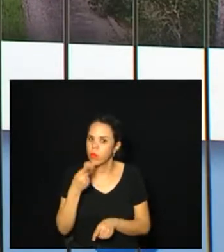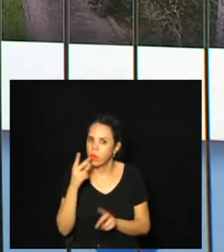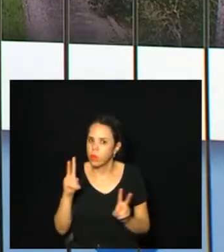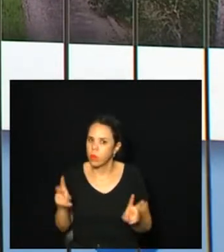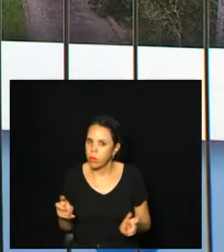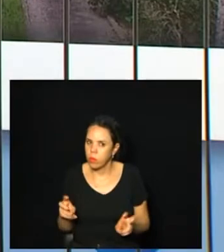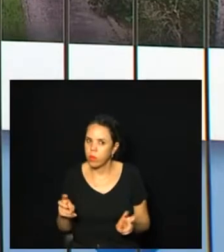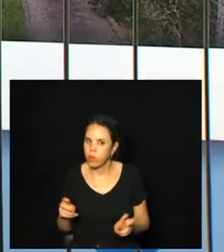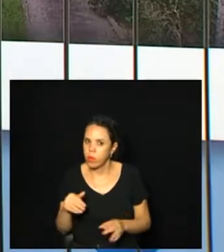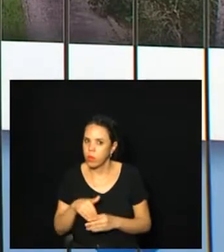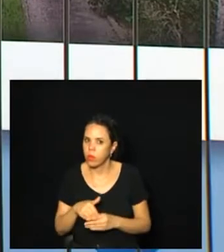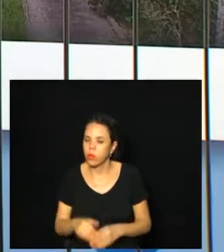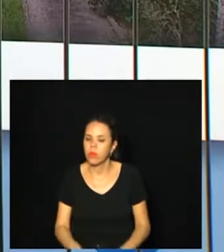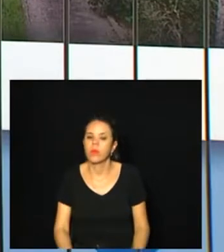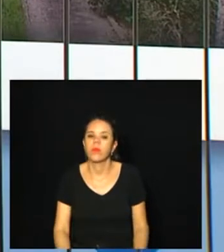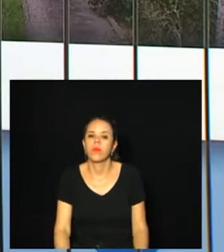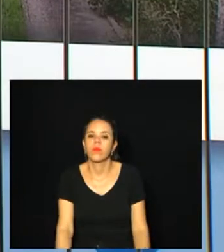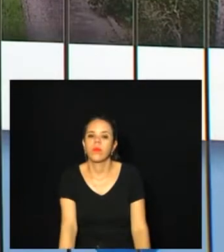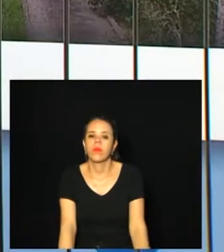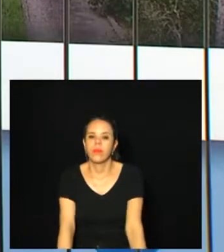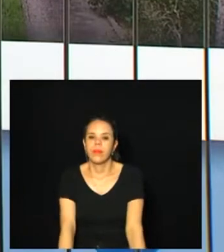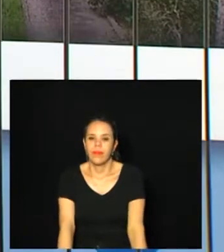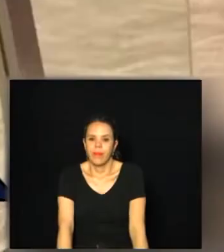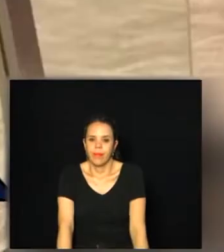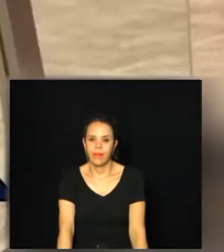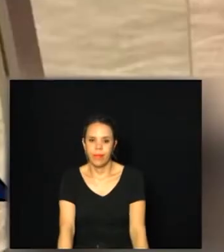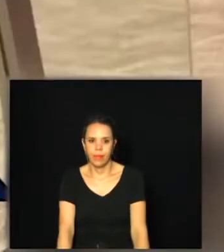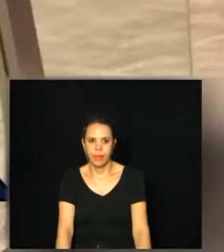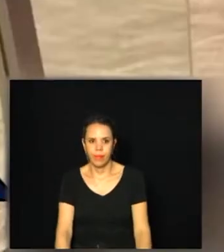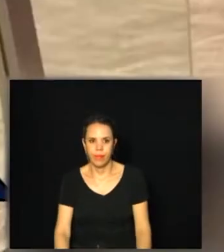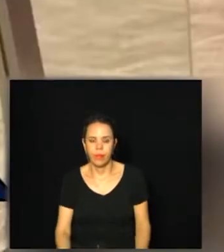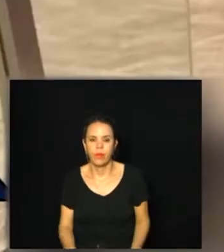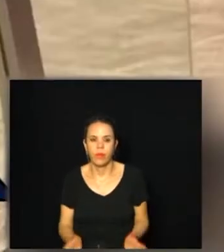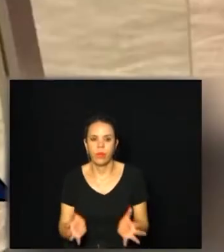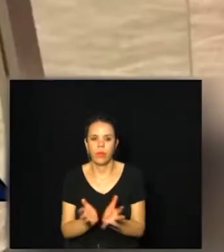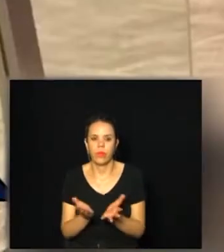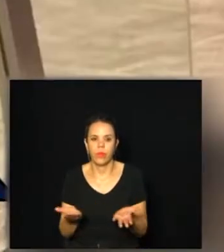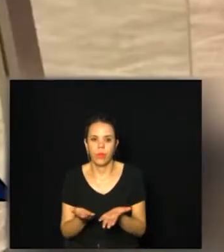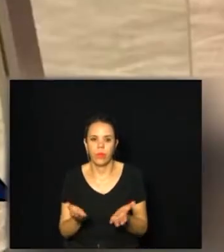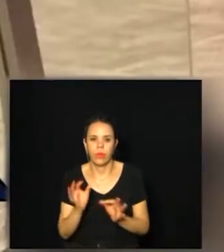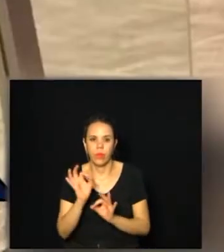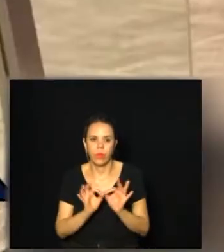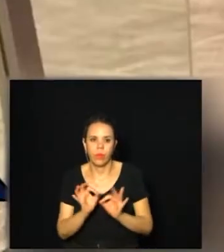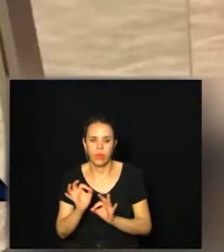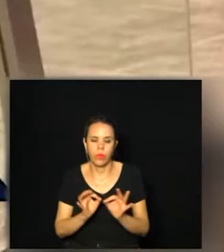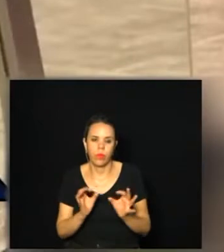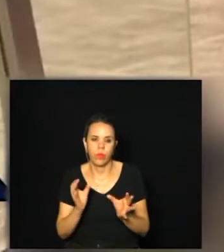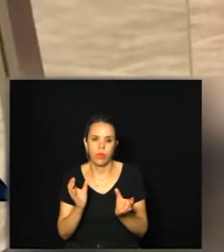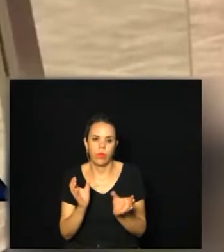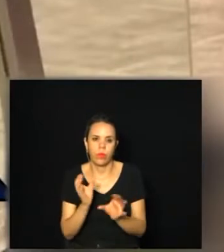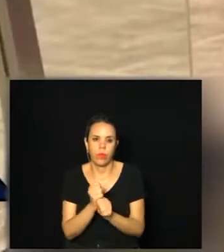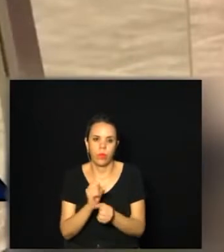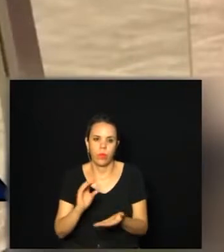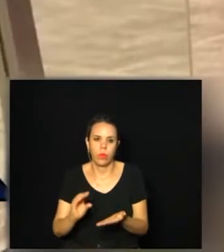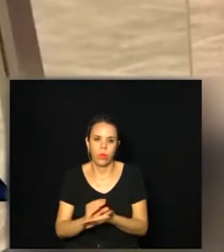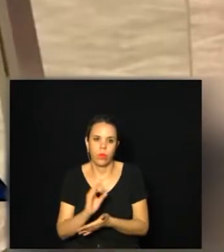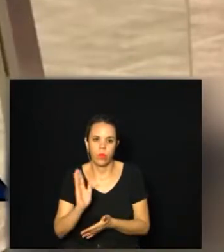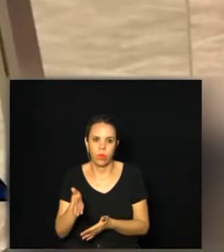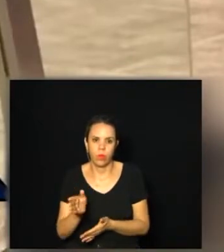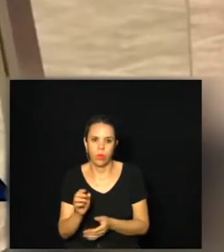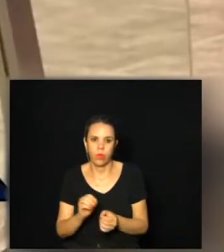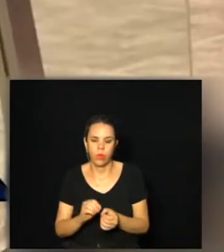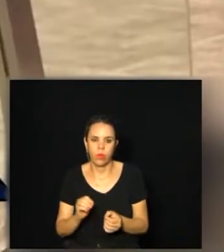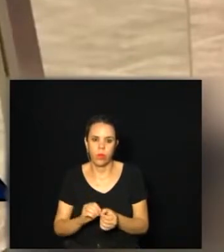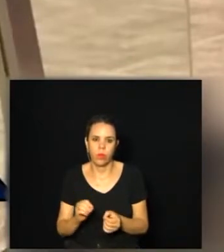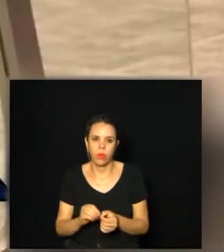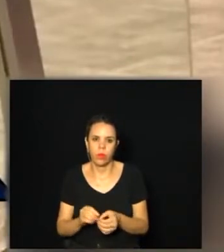sobre esta votação. A nossa comissão hoje está em ordem, a Comissão do Finanças e Orçamento, já fizemos